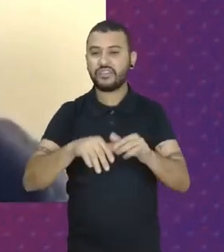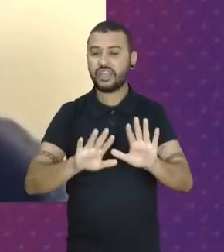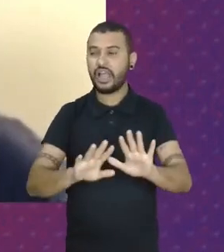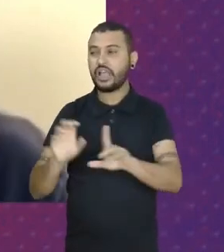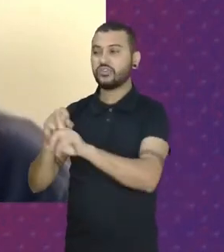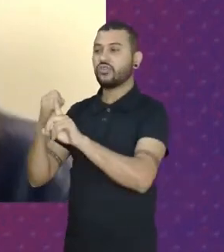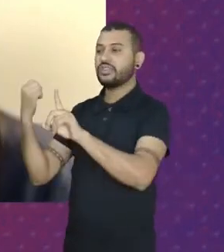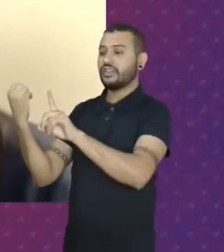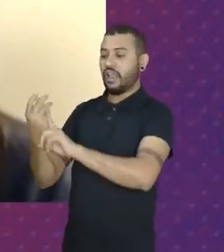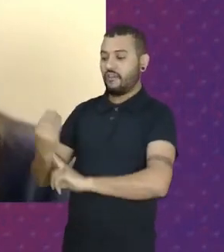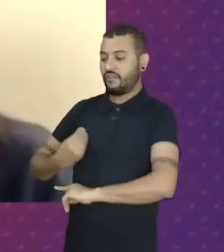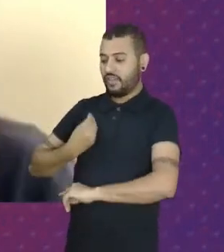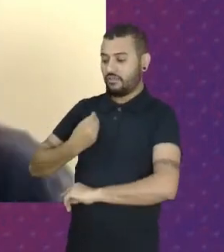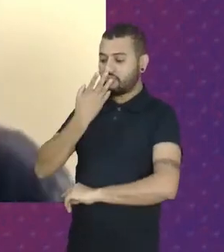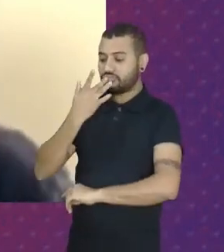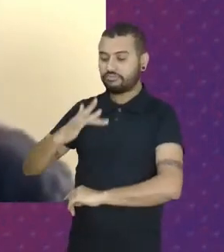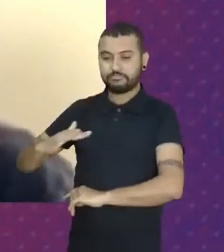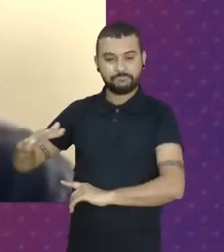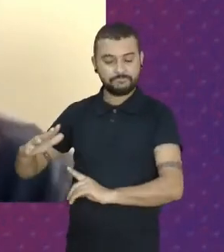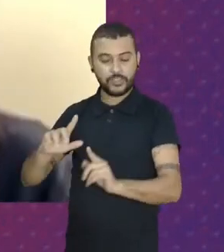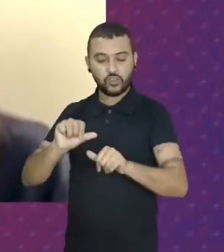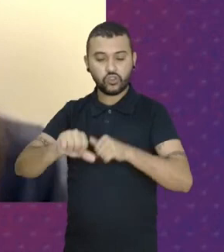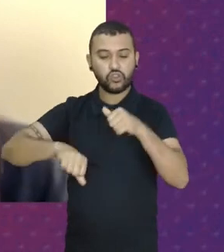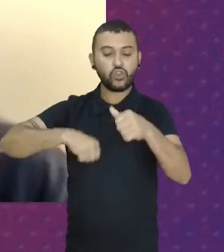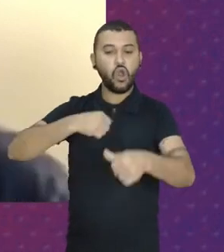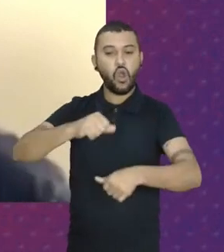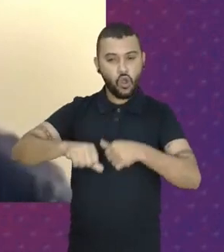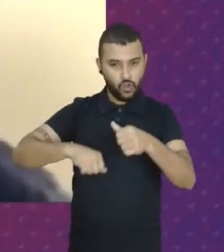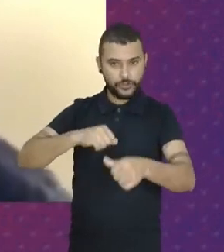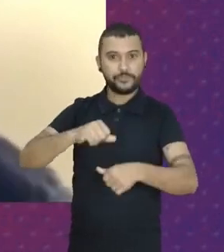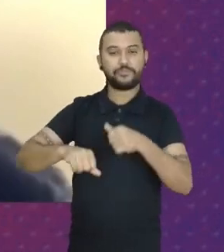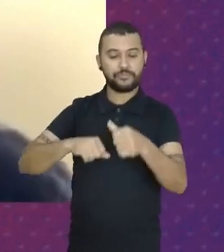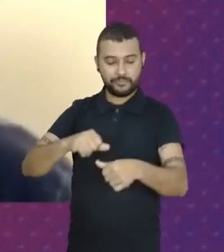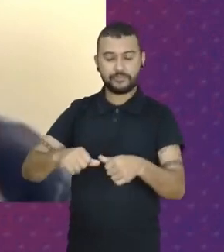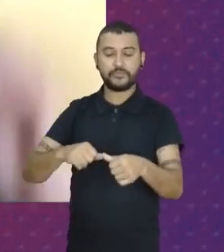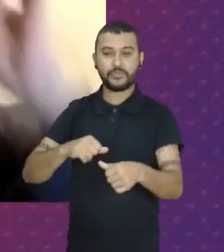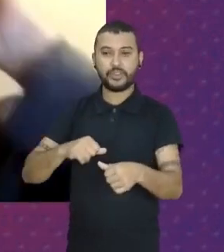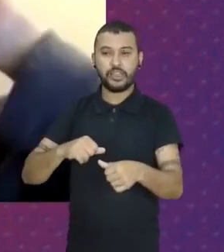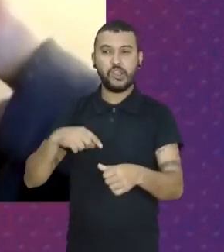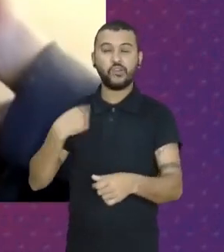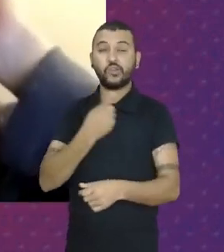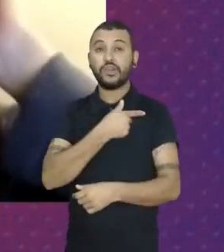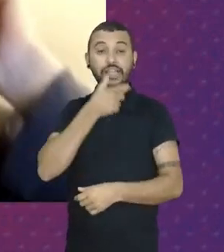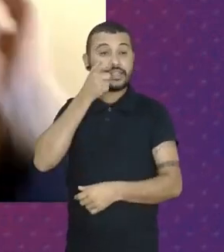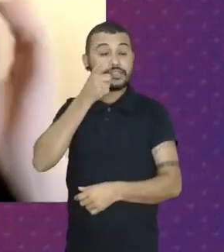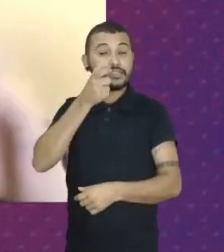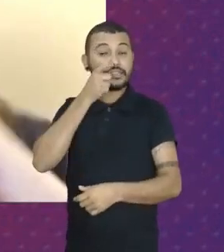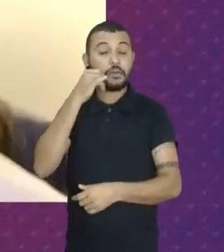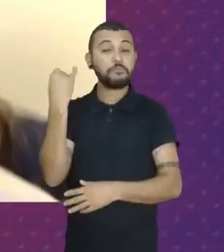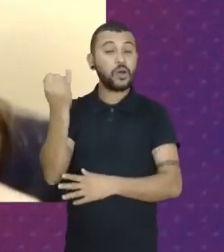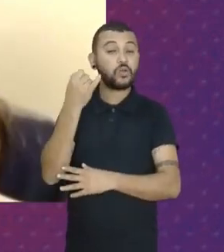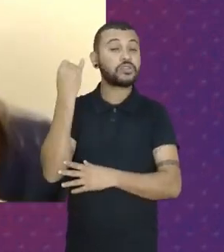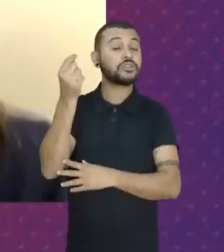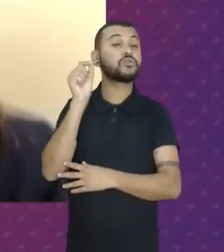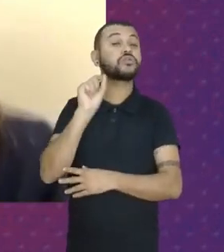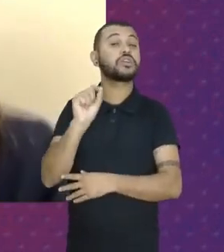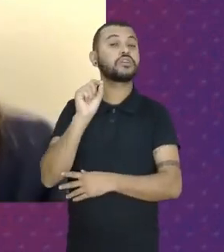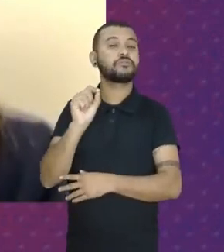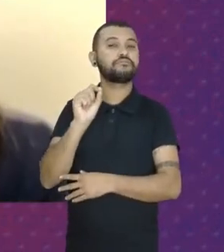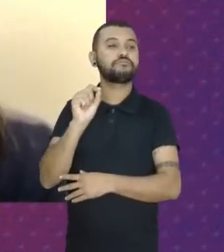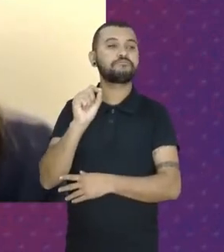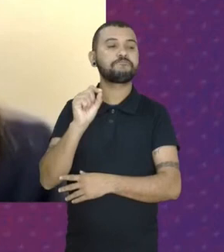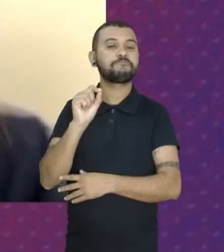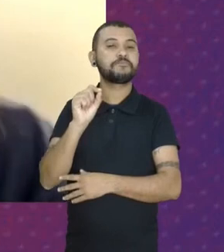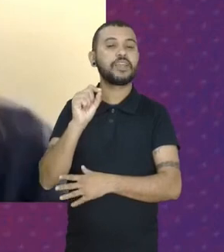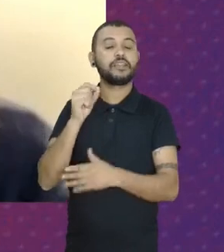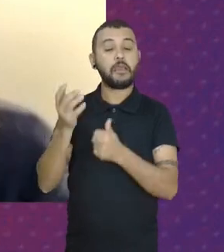sociedade e na vida das crianças, da importância na vida das crianças, mas fundamentalmente um ponto que eu queria chamar a atenção também que isso